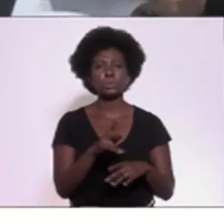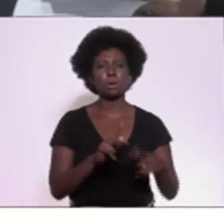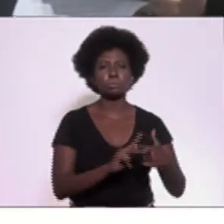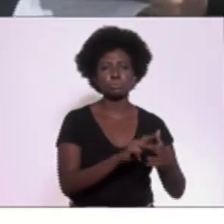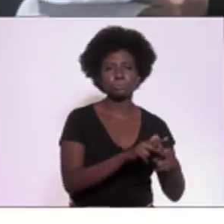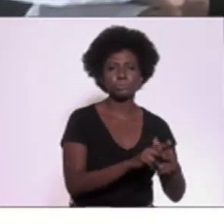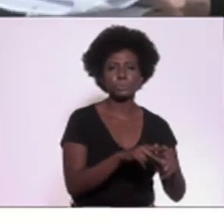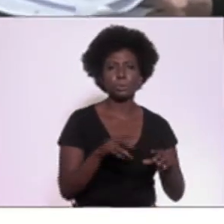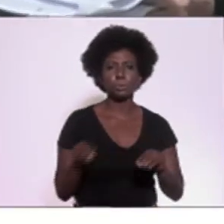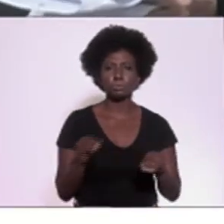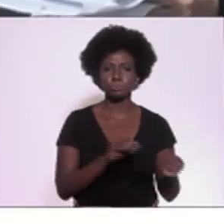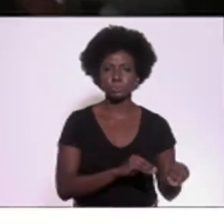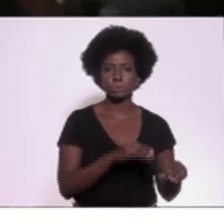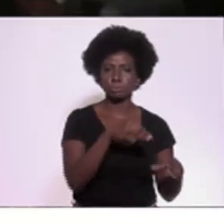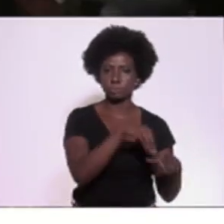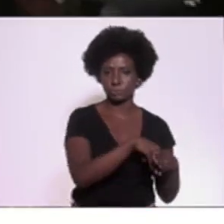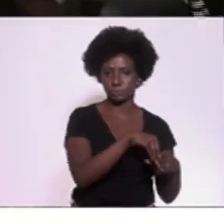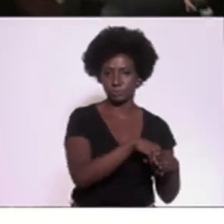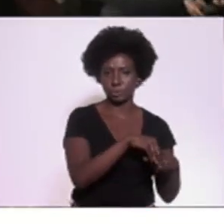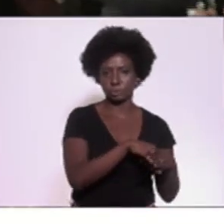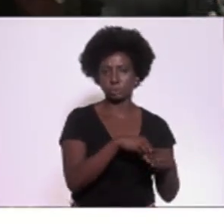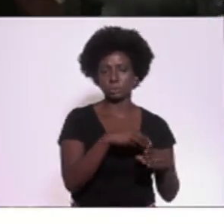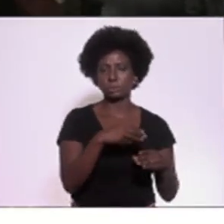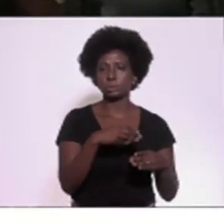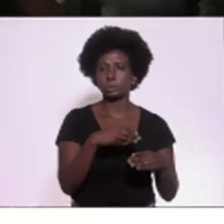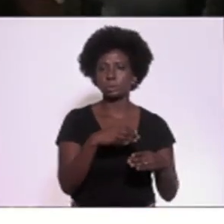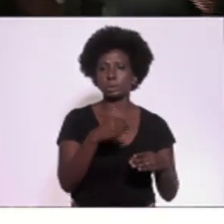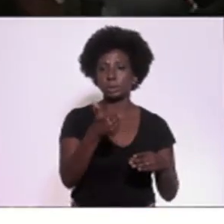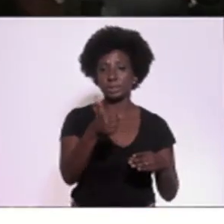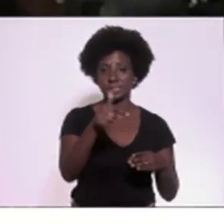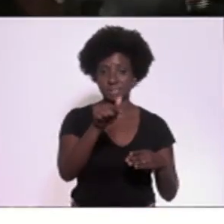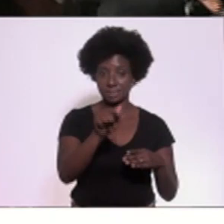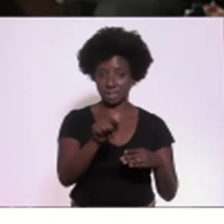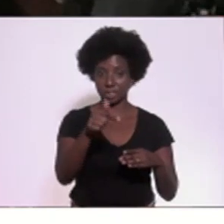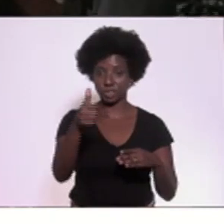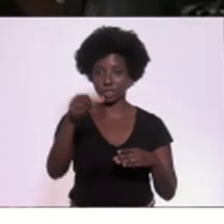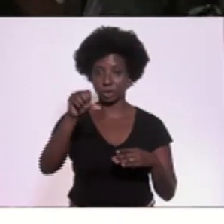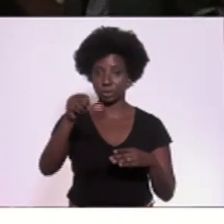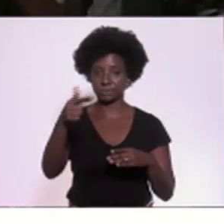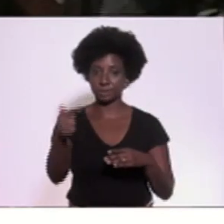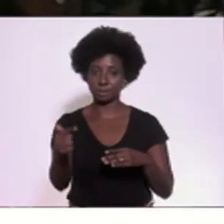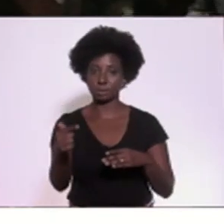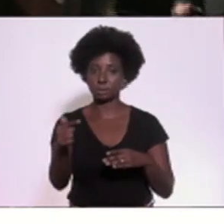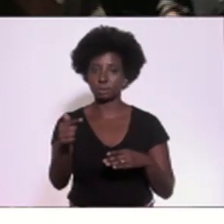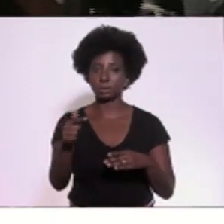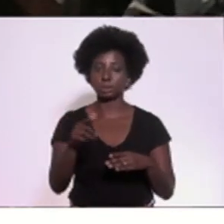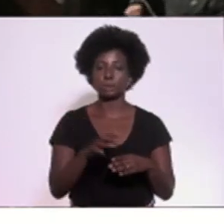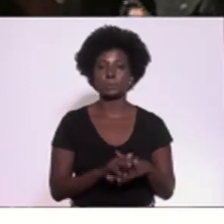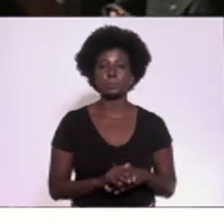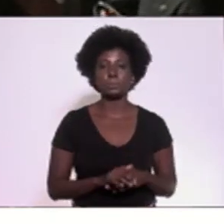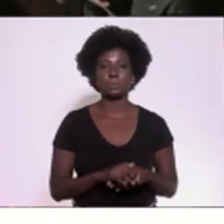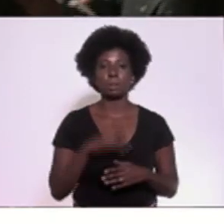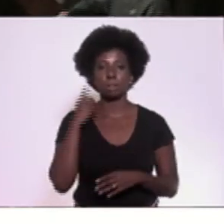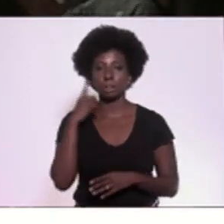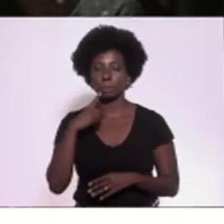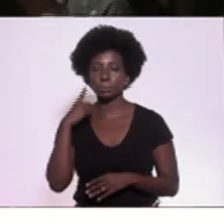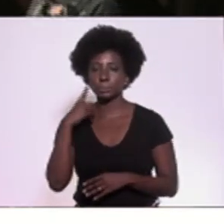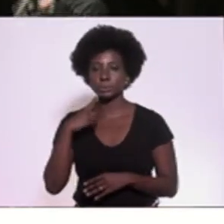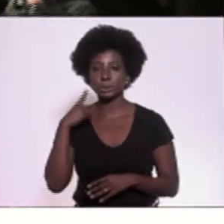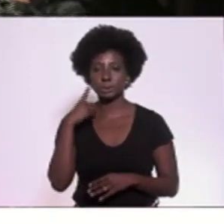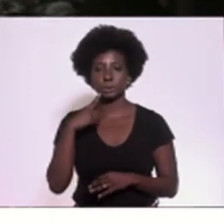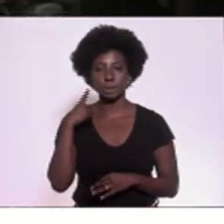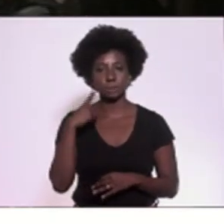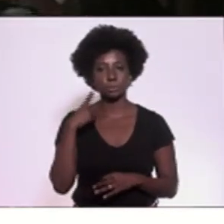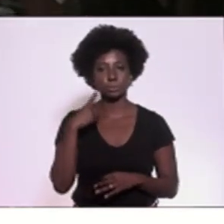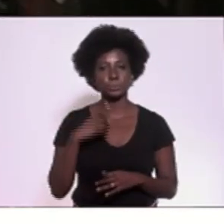1797/2016, do voto contrário do Partido Novo. 3717. Não, 1797. Deputadas Eidan, Lula e Márcio